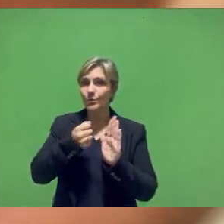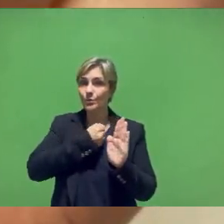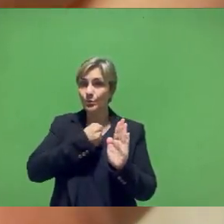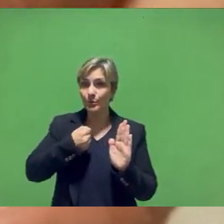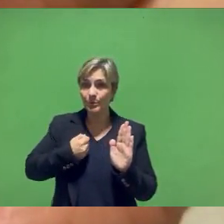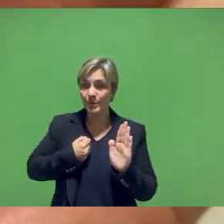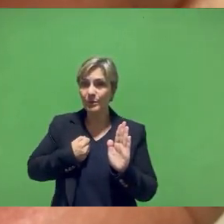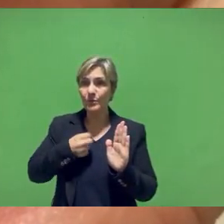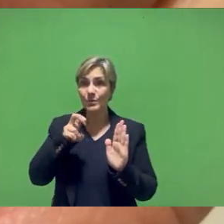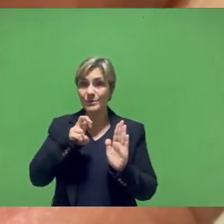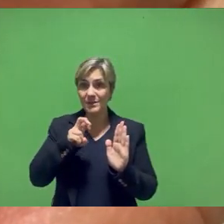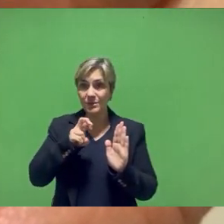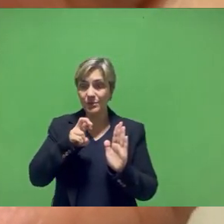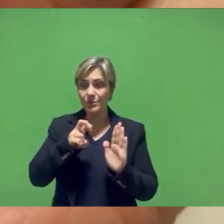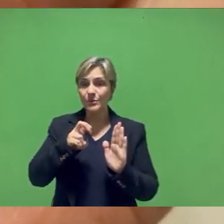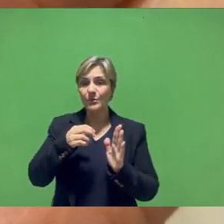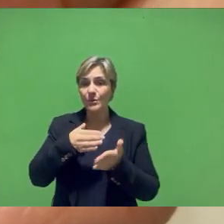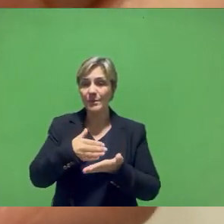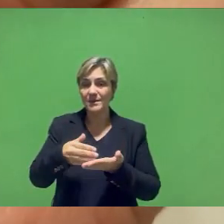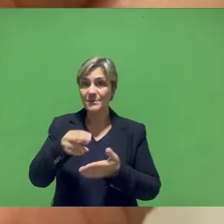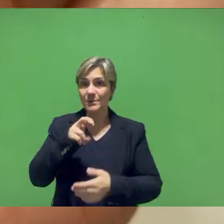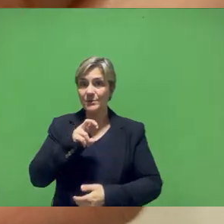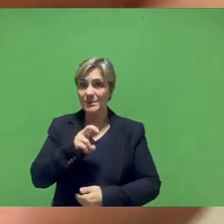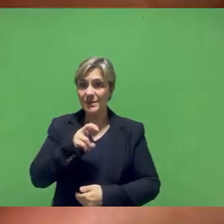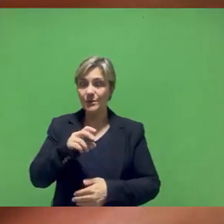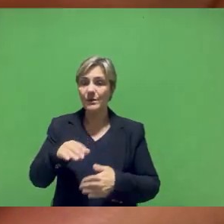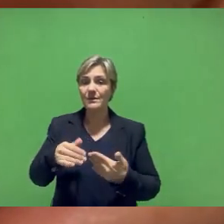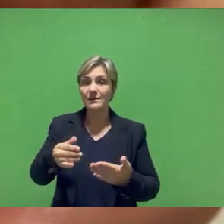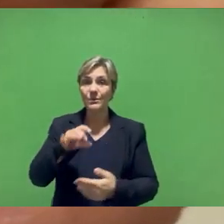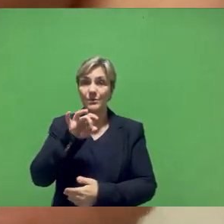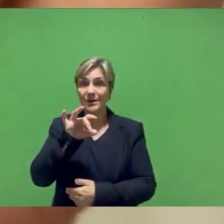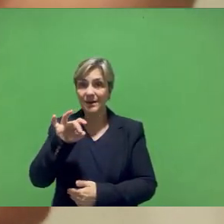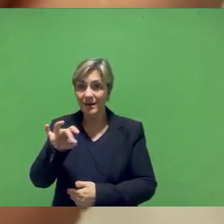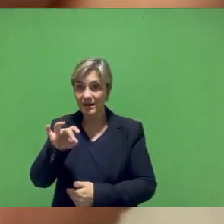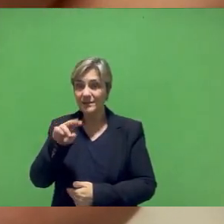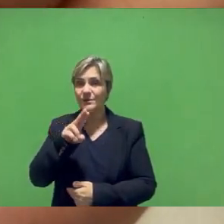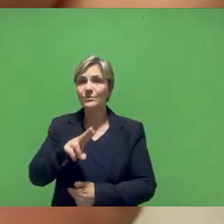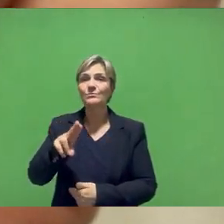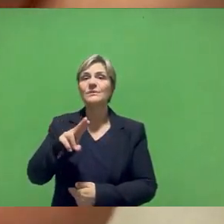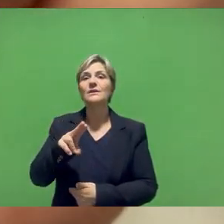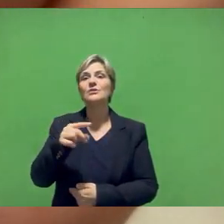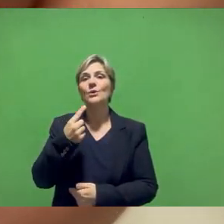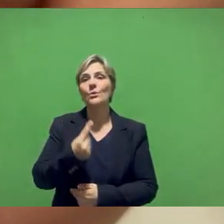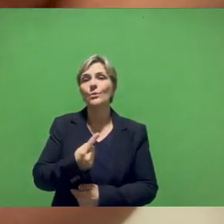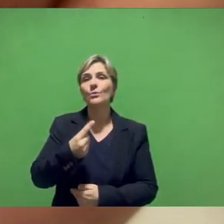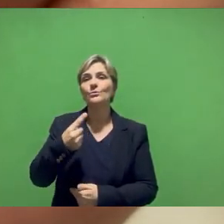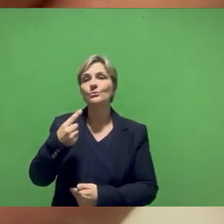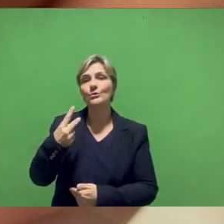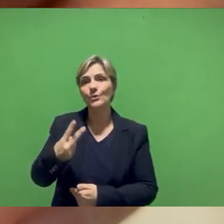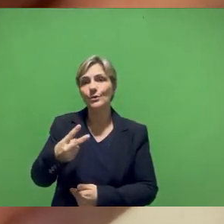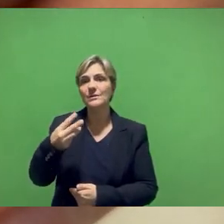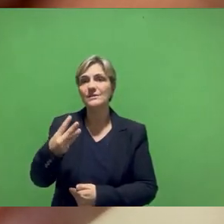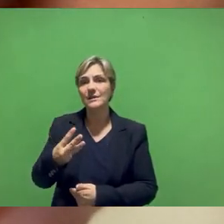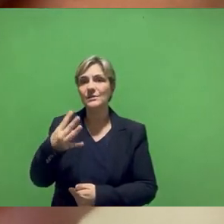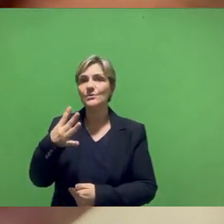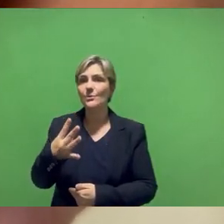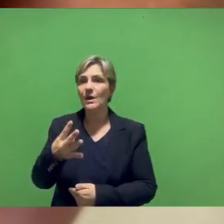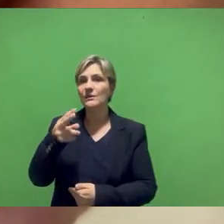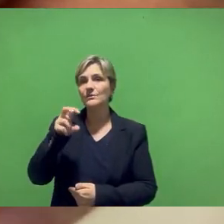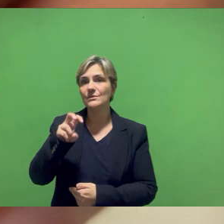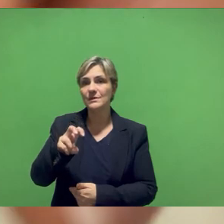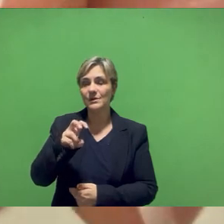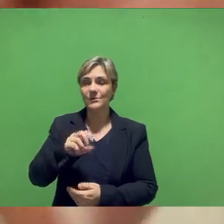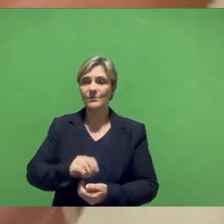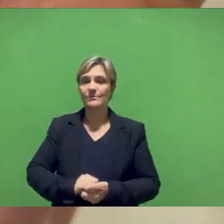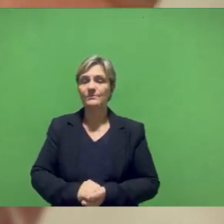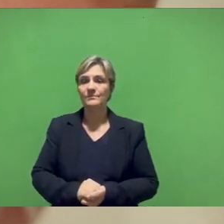né, que a gente vê, é o 5, ó. Então, cada unidade é 1, 2, 3,